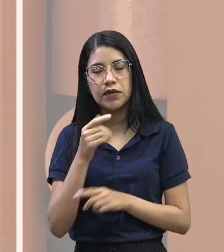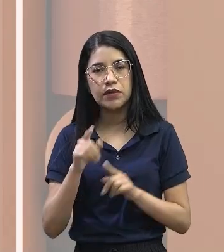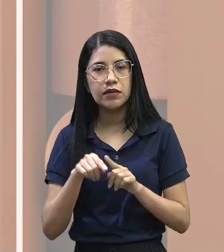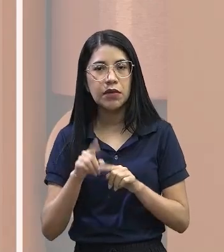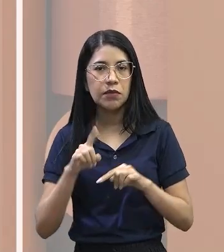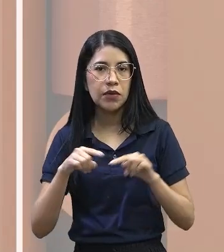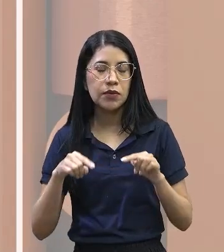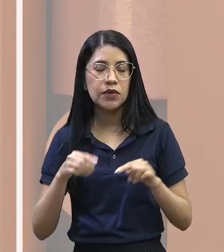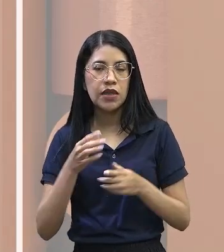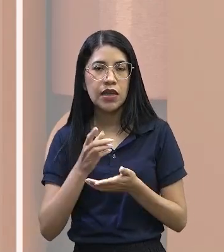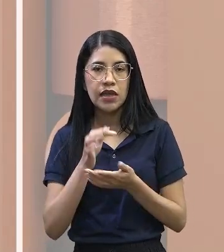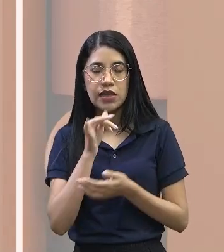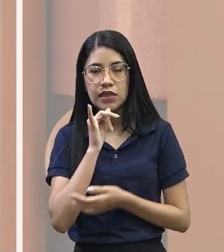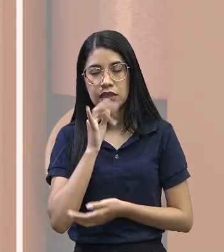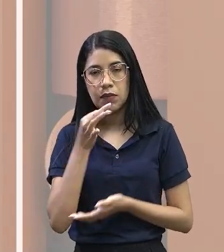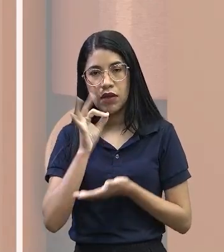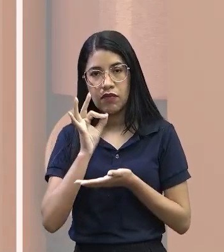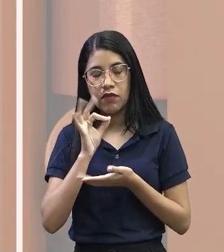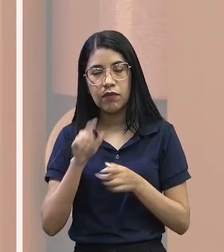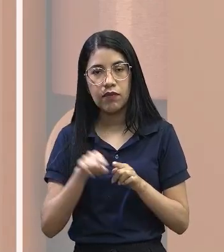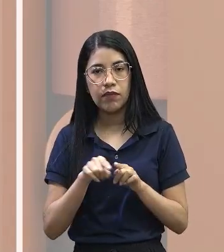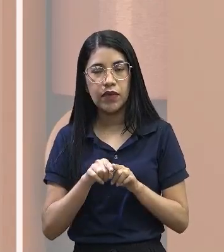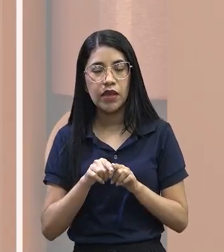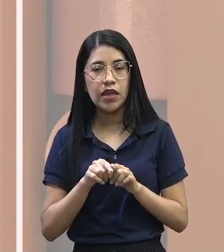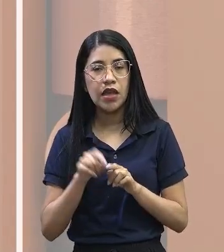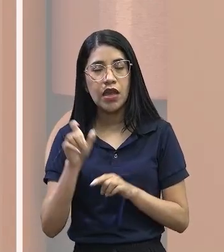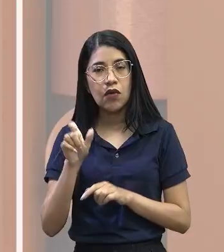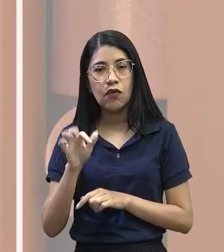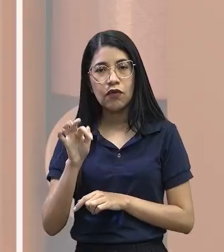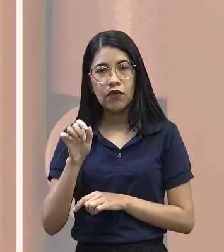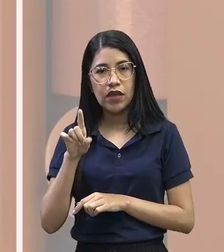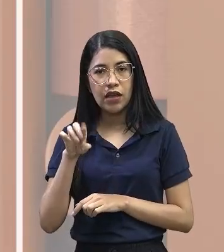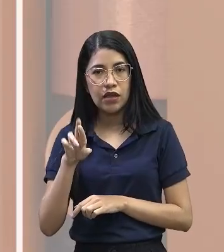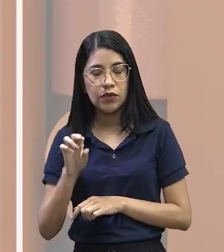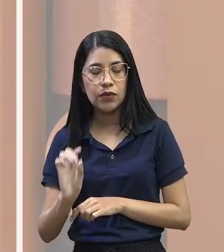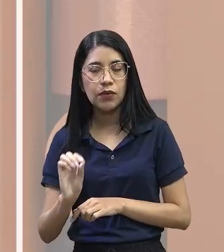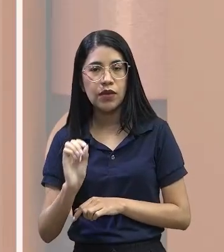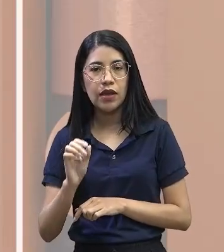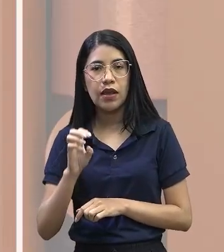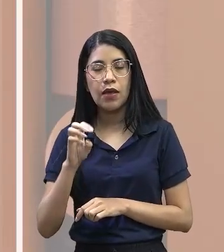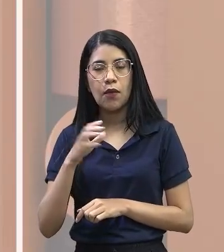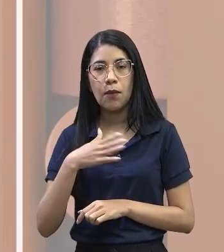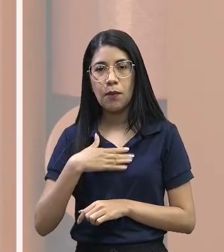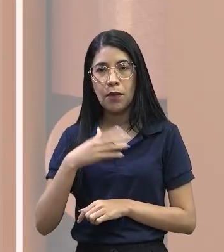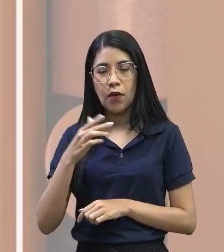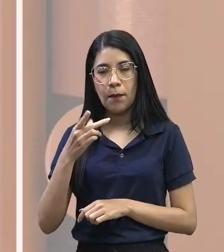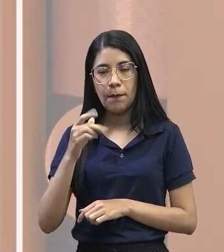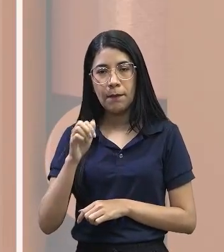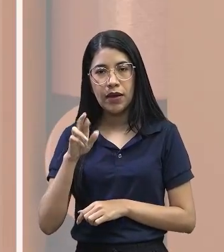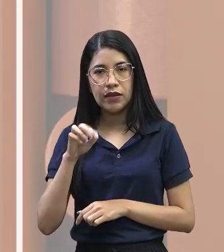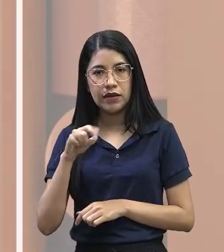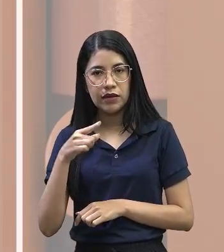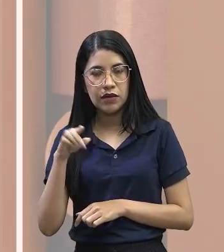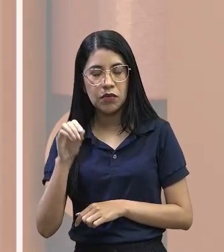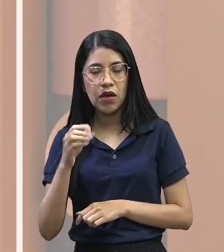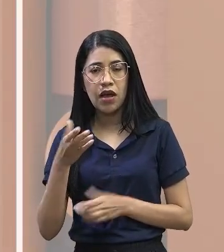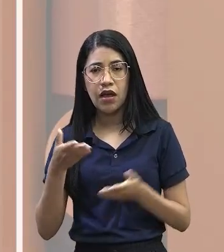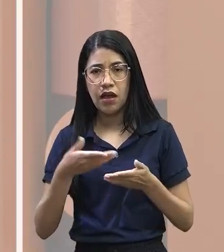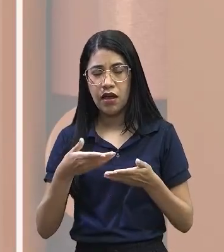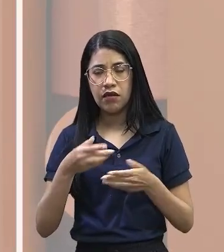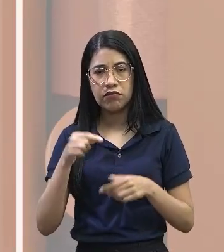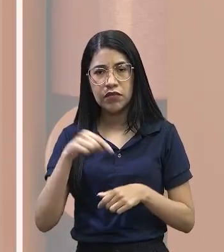produtos, e chamar aquele indivíduo que vende fiado de meu patrão. Talvez aqui na capital a gente não veja muito